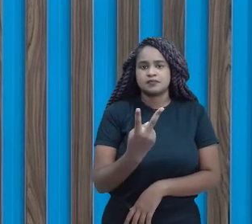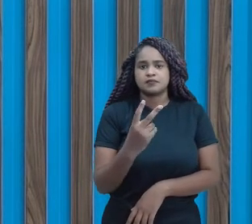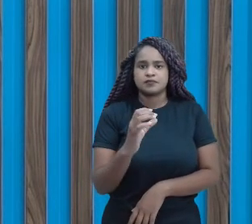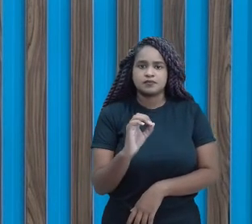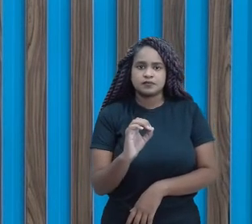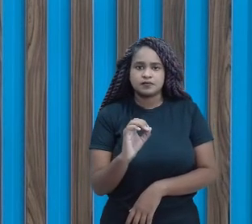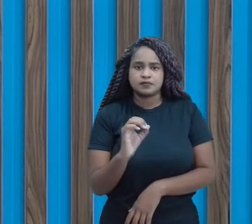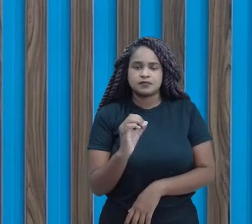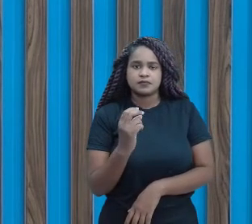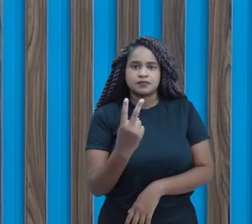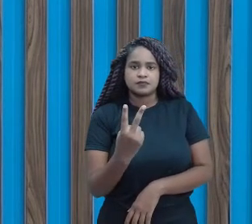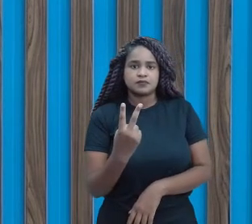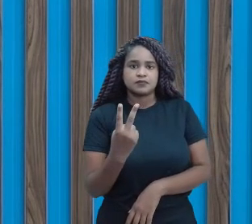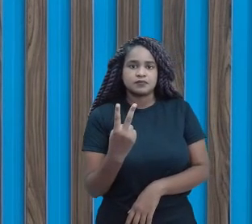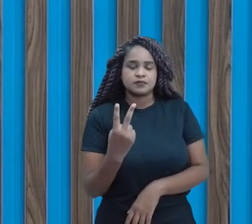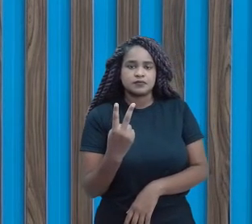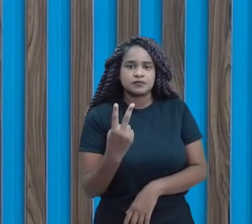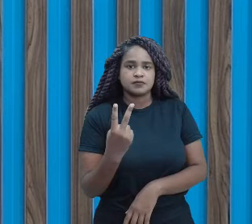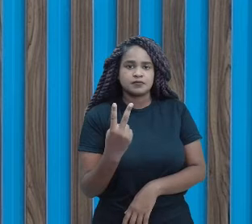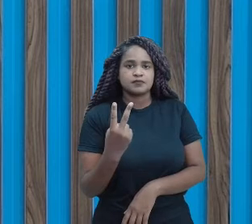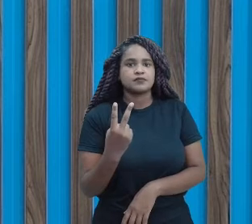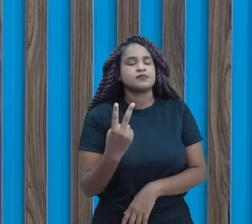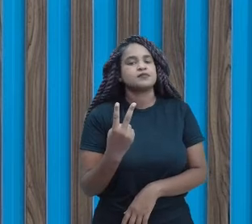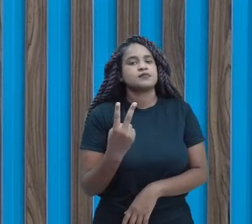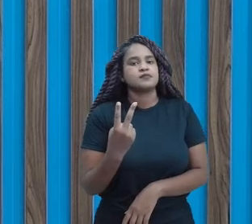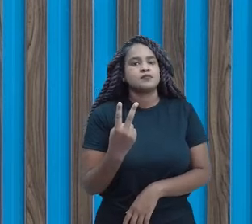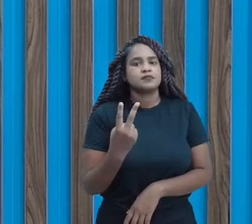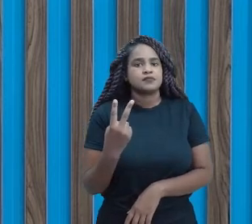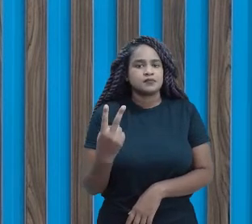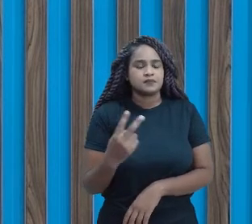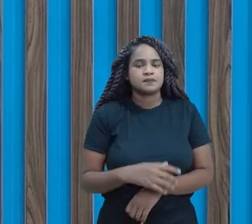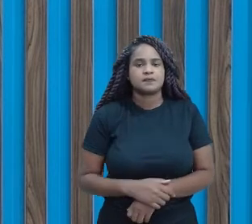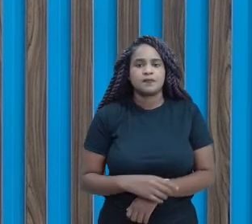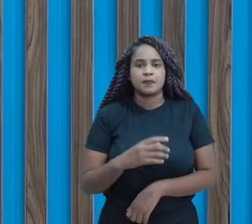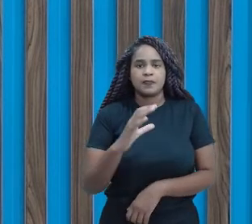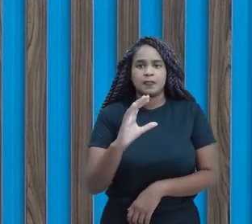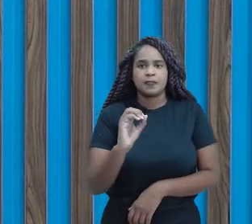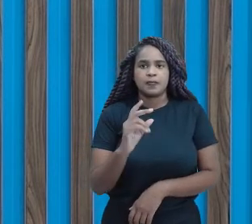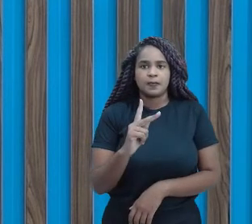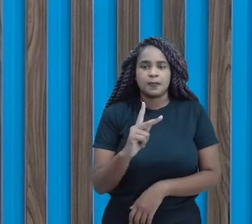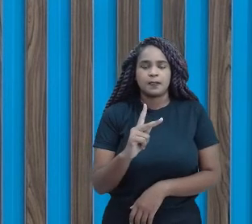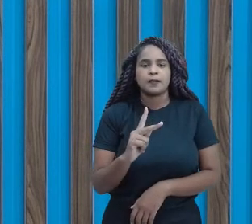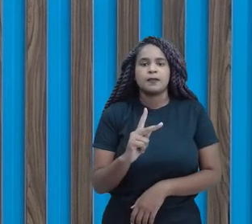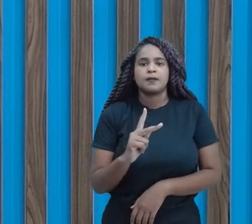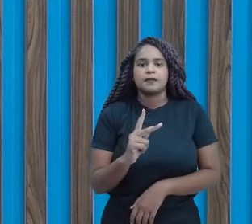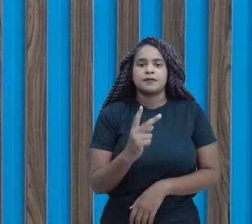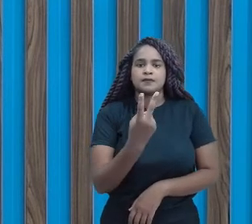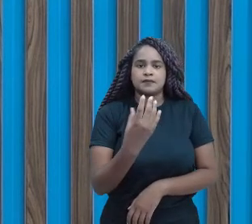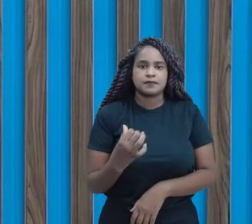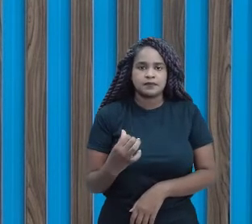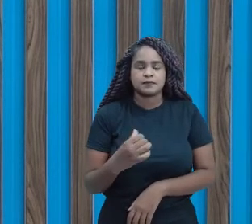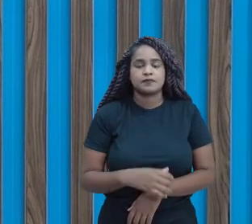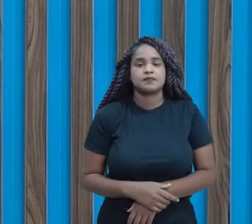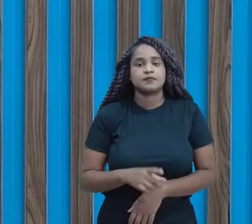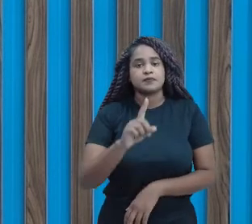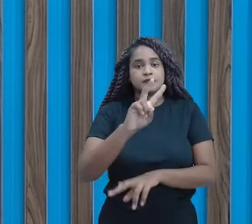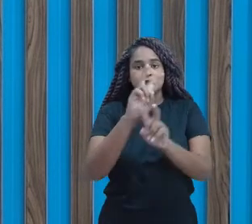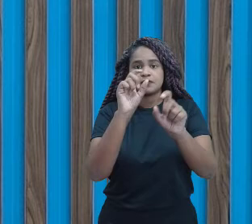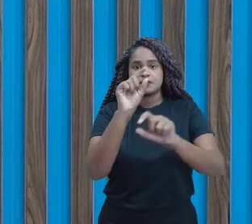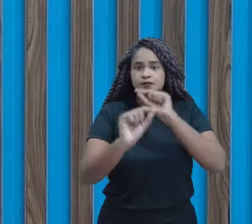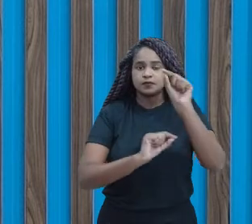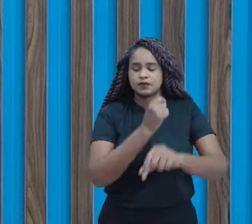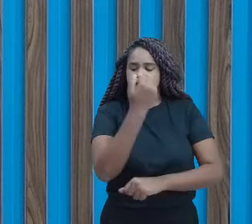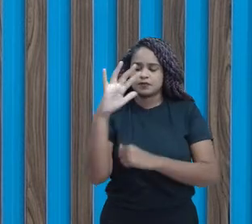2021, 22, COP 26. Né? A gente vai falar um pouquinho dessa questão ambiental, né? A questão que